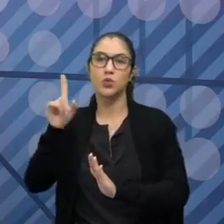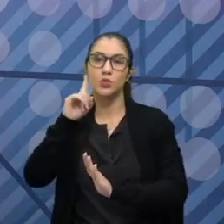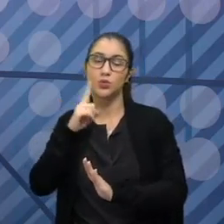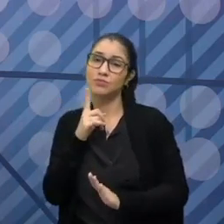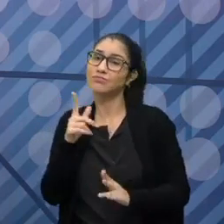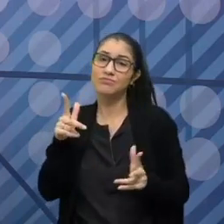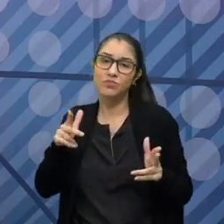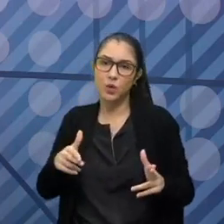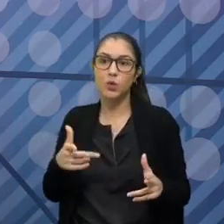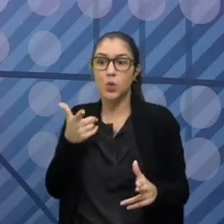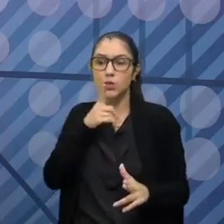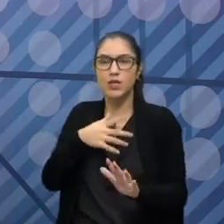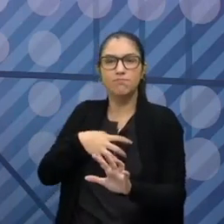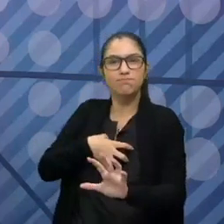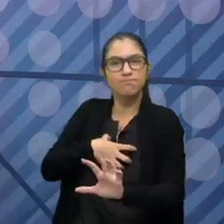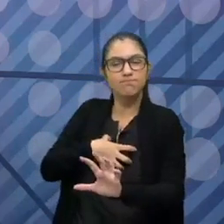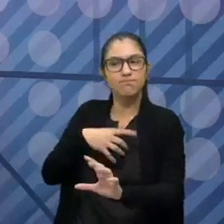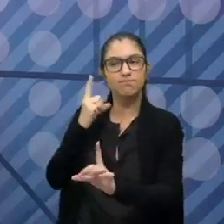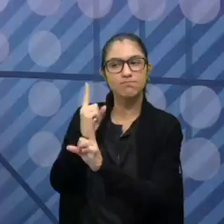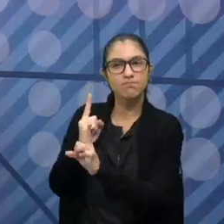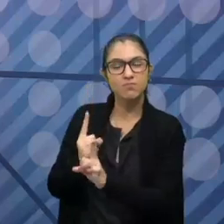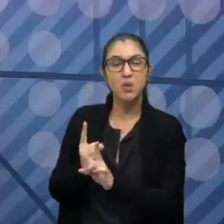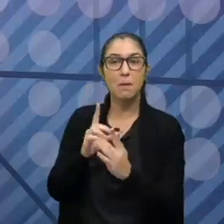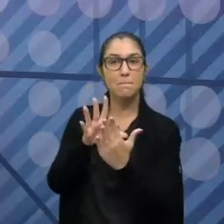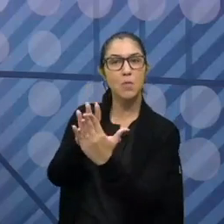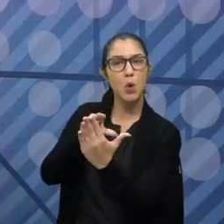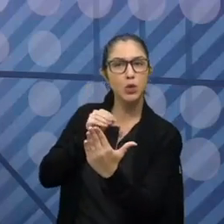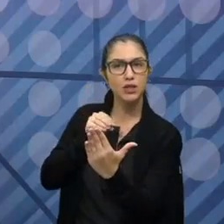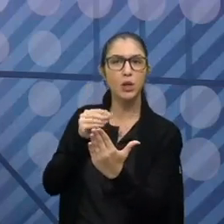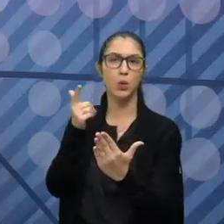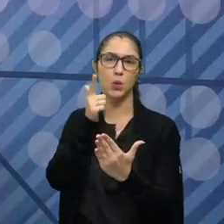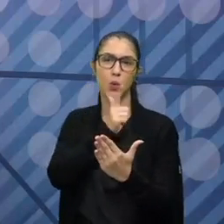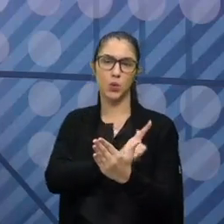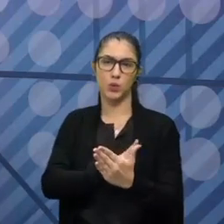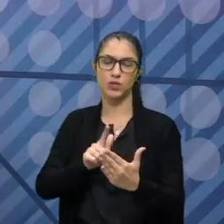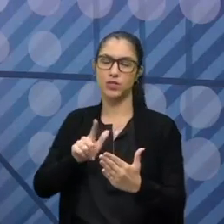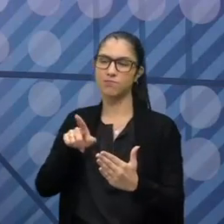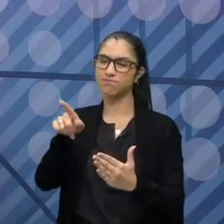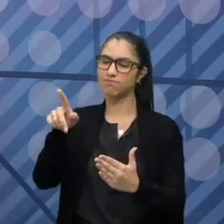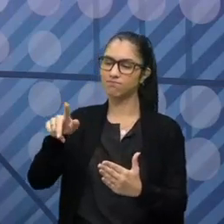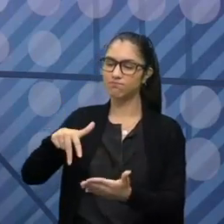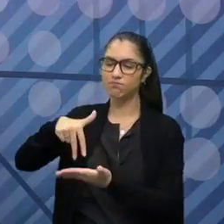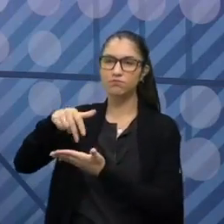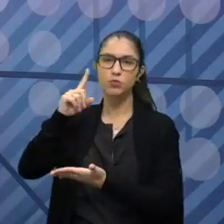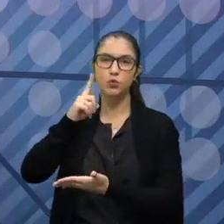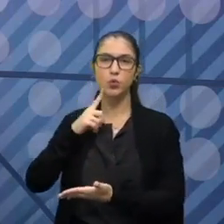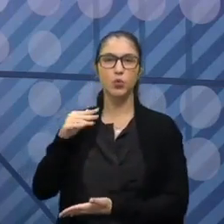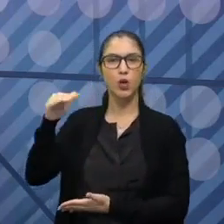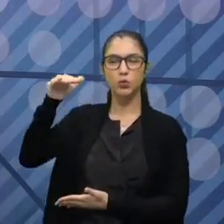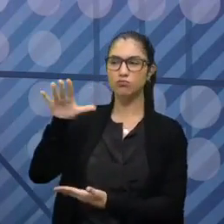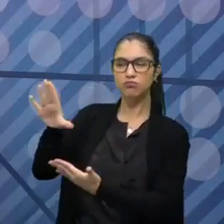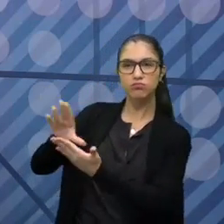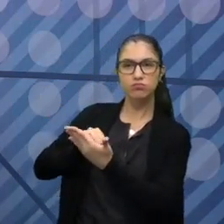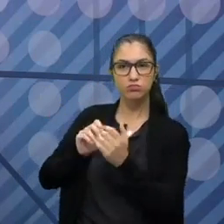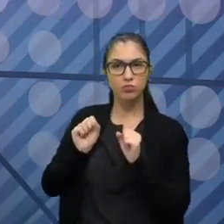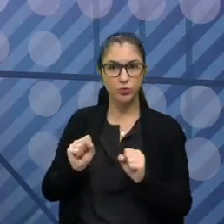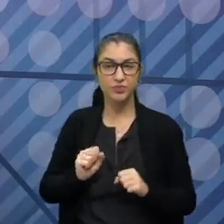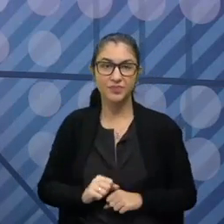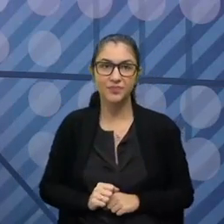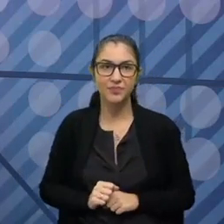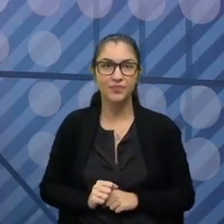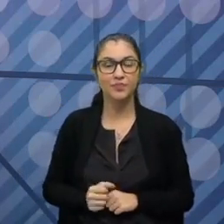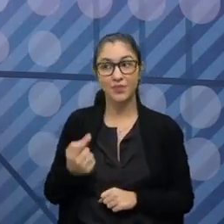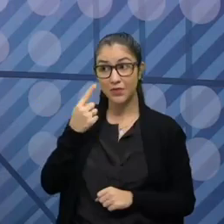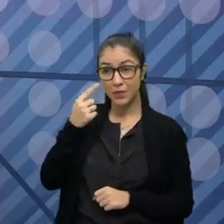mesma questão de identificação e de modelo surdo, né? Ter um modelo de surdo adulto. Ok? Bom, nós entendemos então